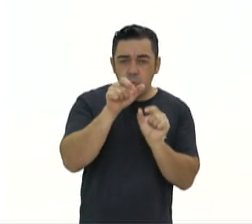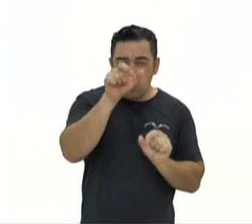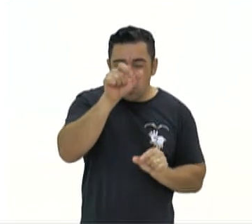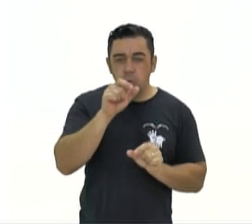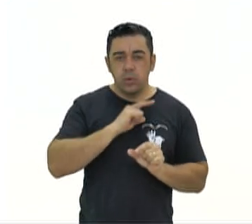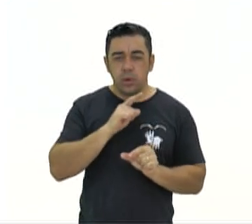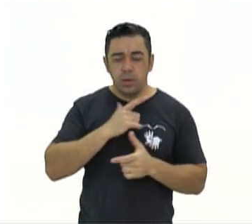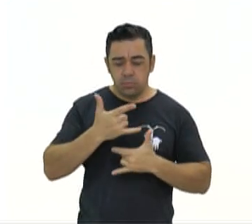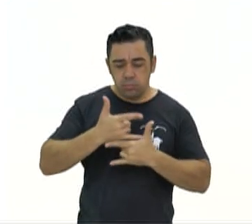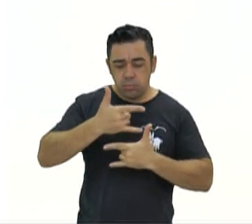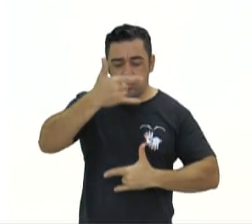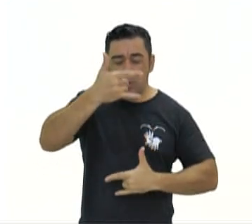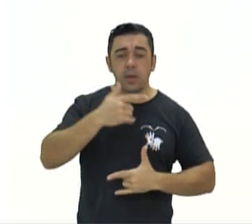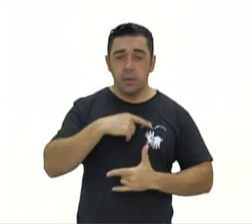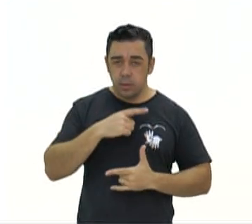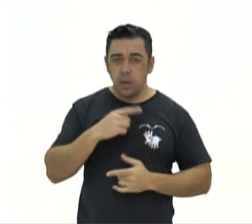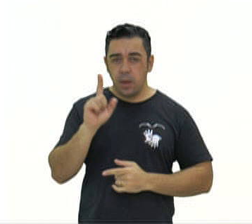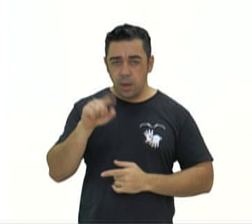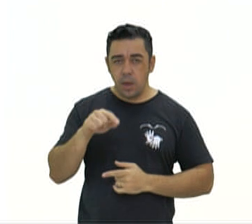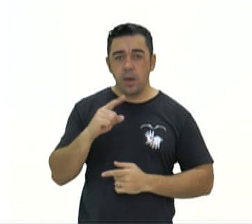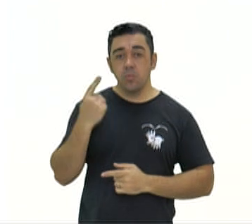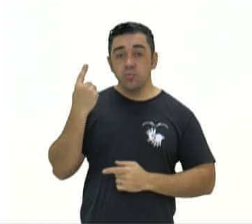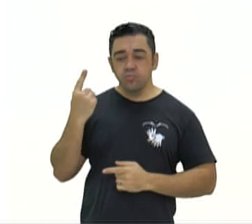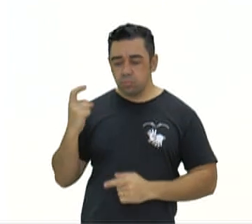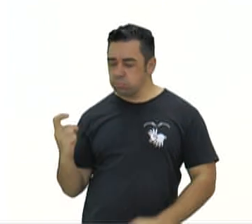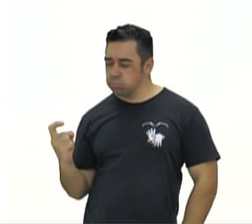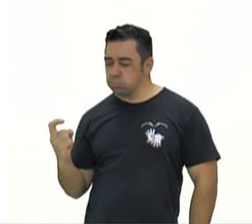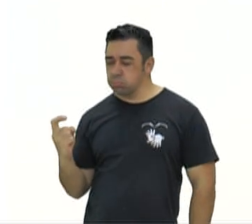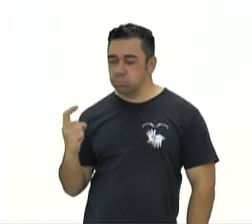esses grupos possuem um ancestral comum, porque o